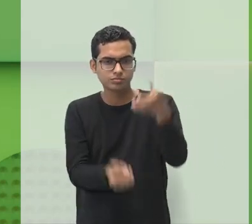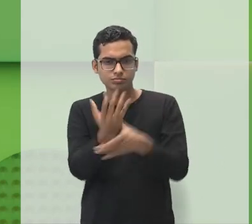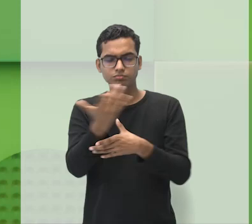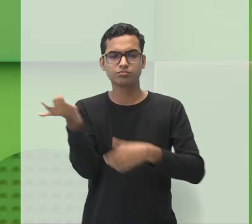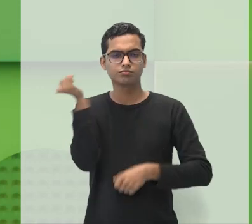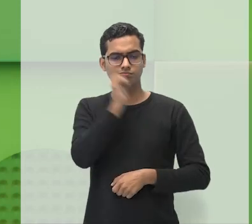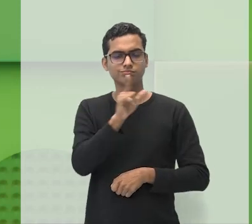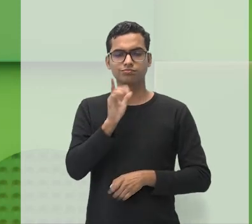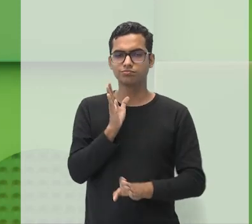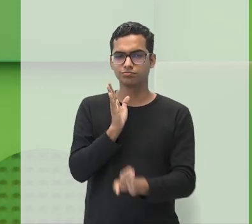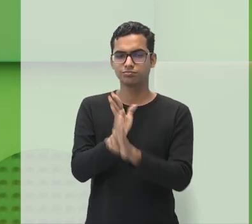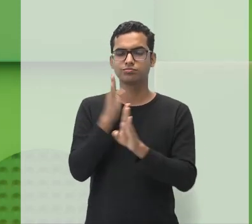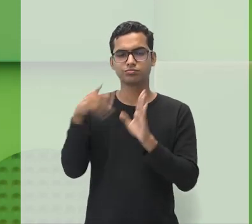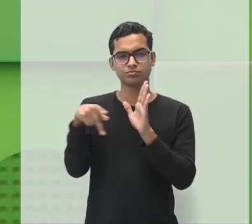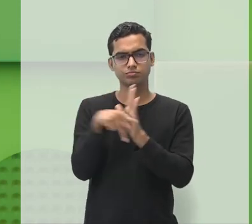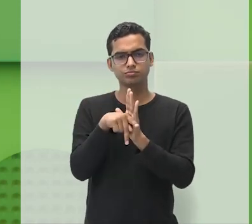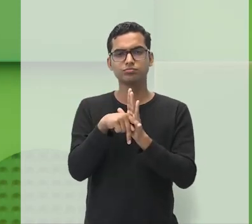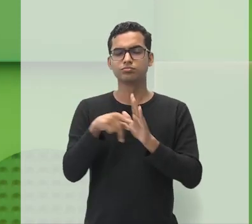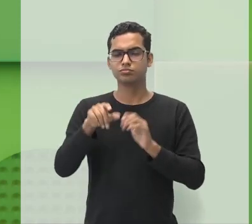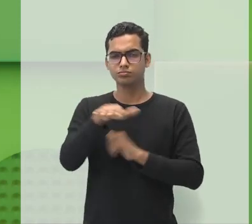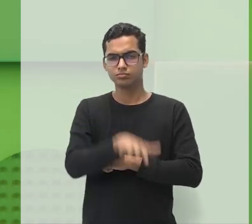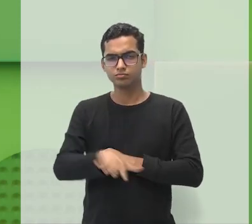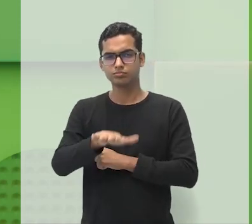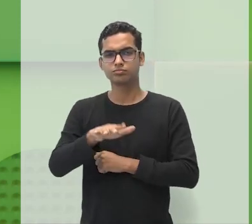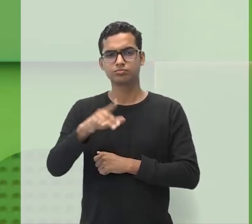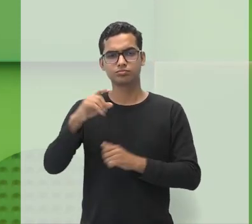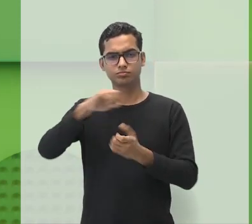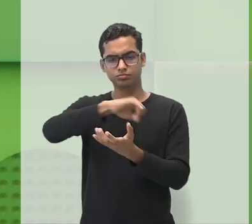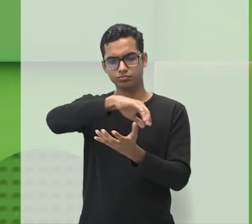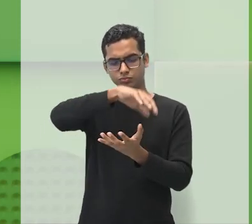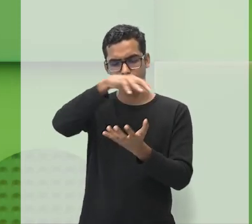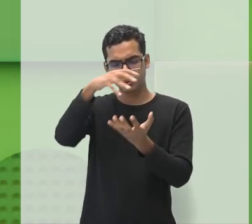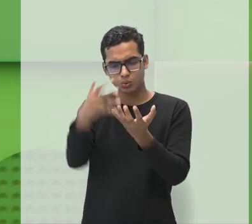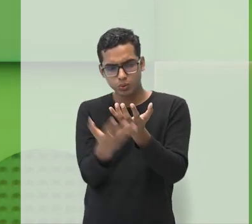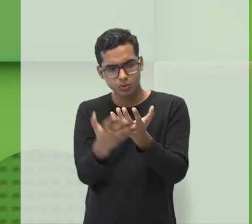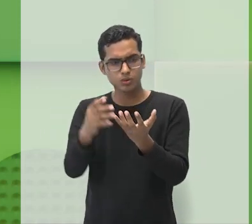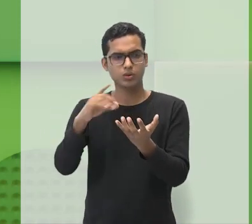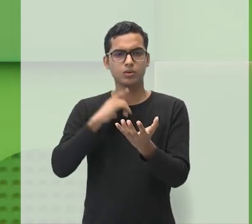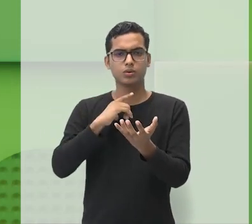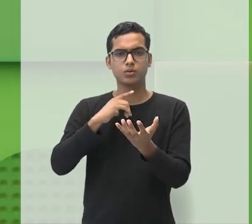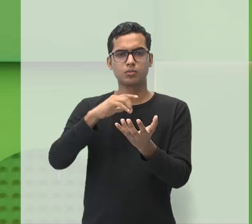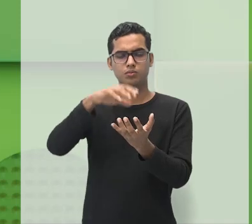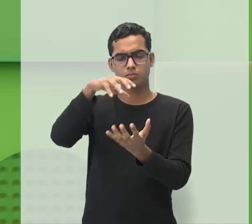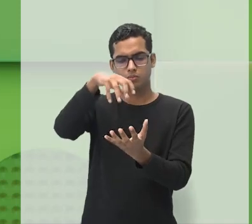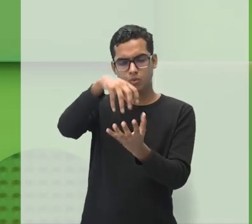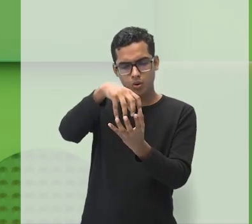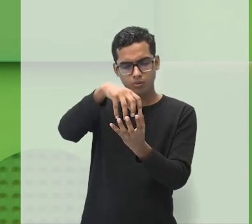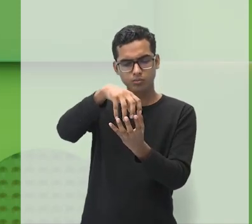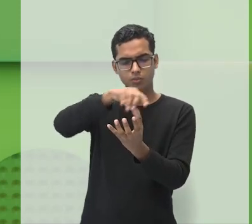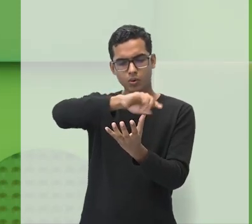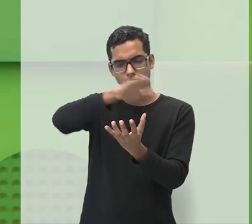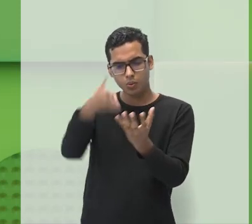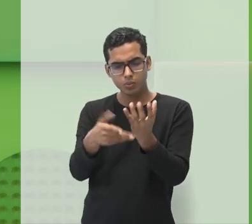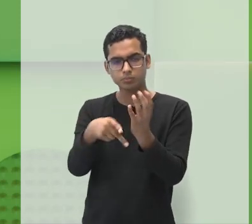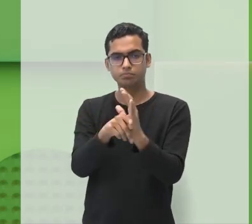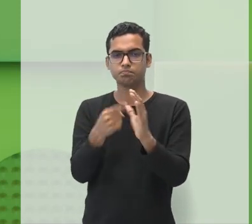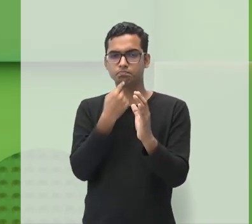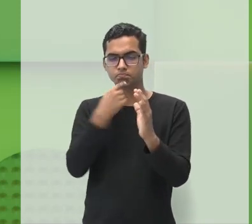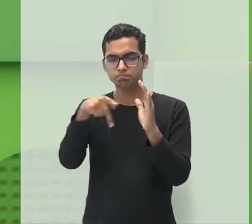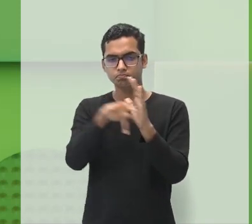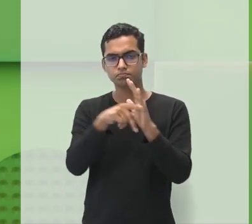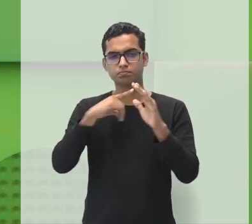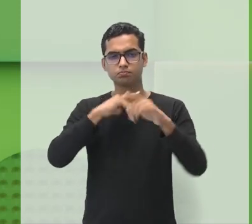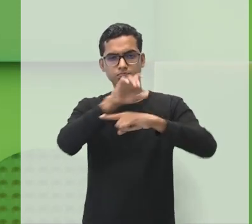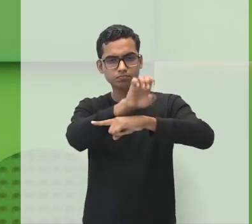e assim ele conseguiu fazer o cálculo que dava a circunferência da Terra, que perto da linha do Equador